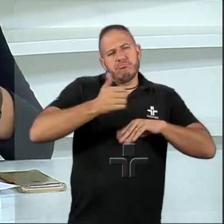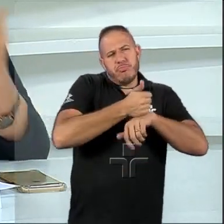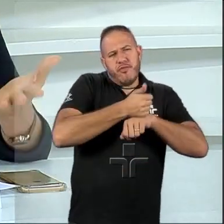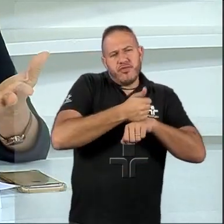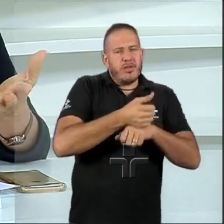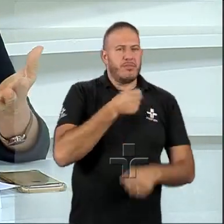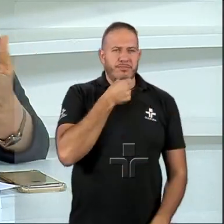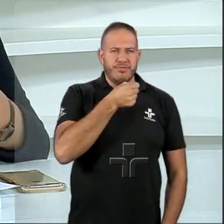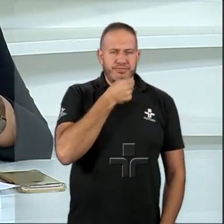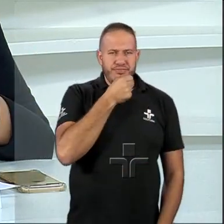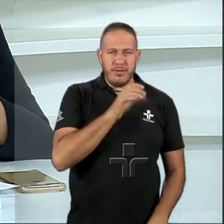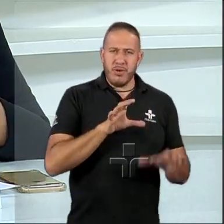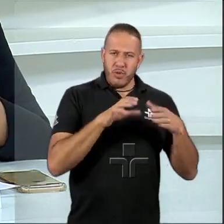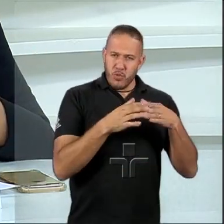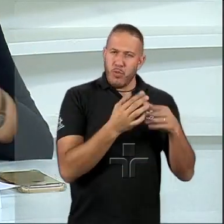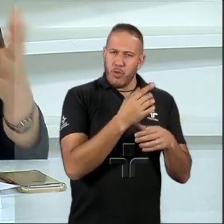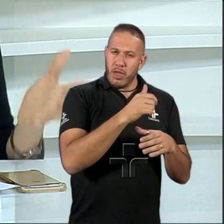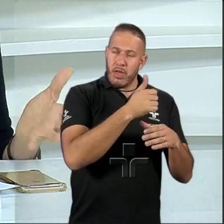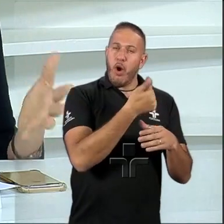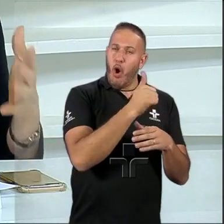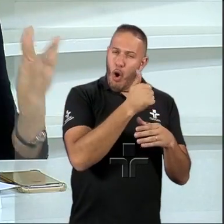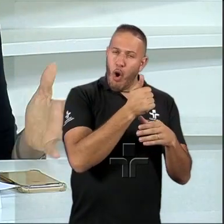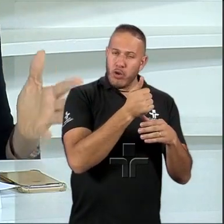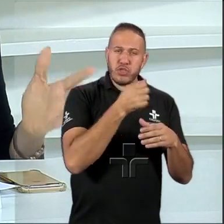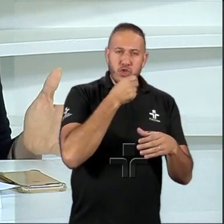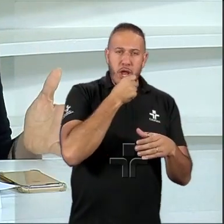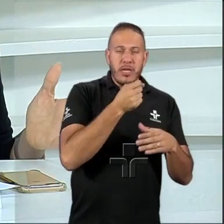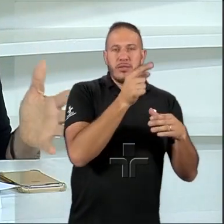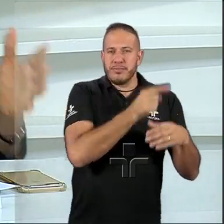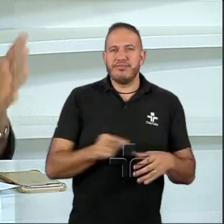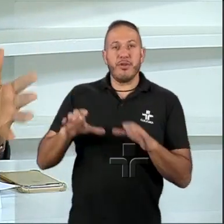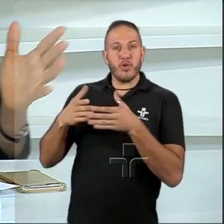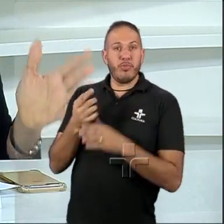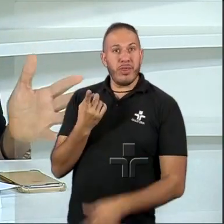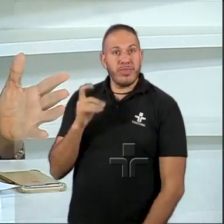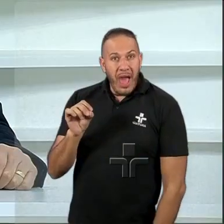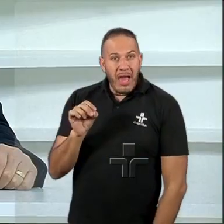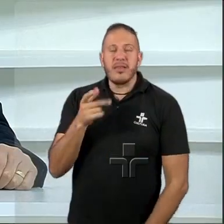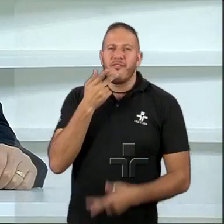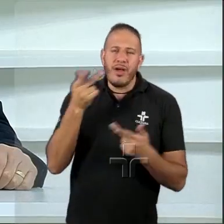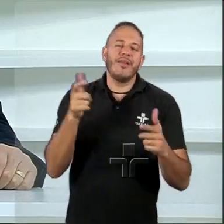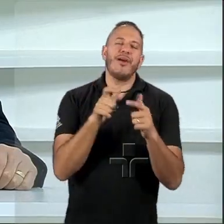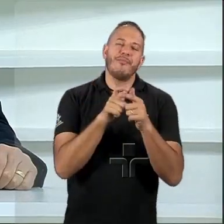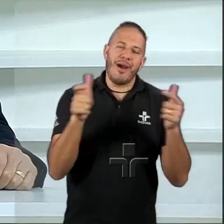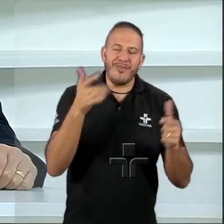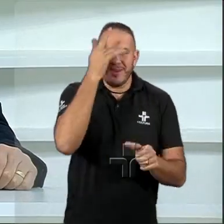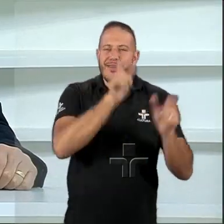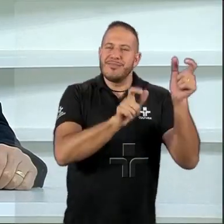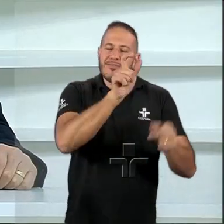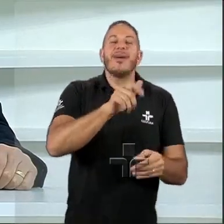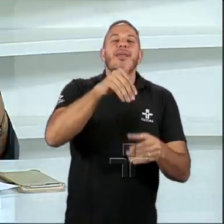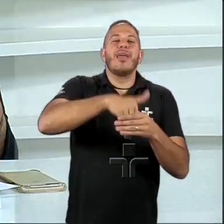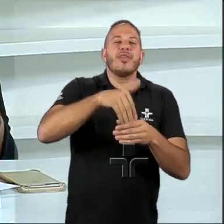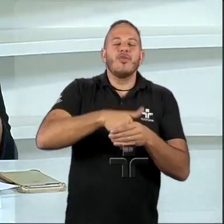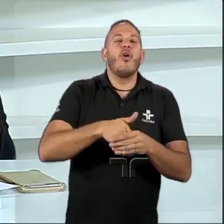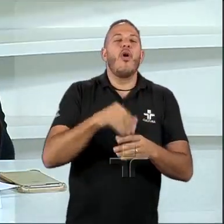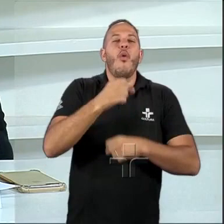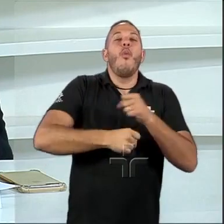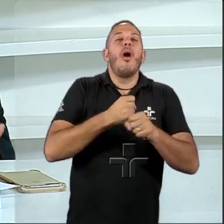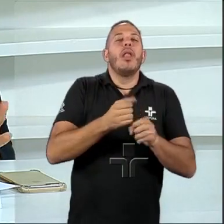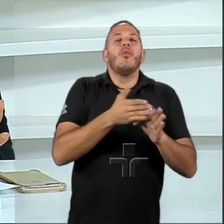em cada 10 jornalistas passaram a eleição inteira dizendo que o grande eleitor de 2018 era o